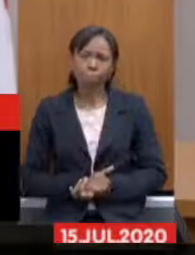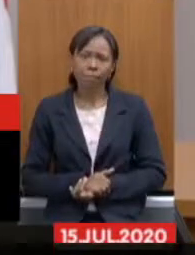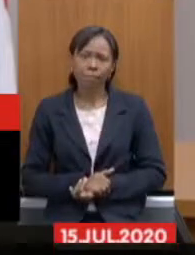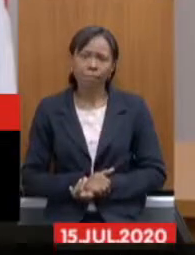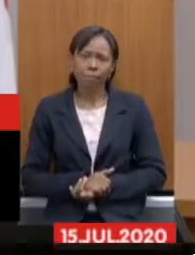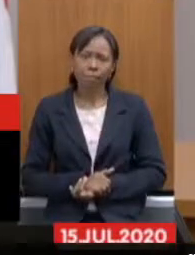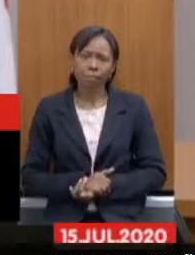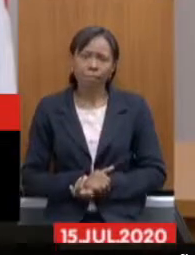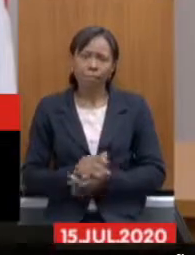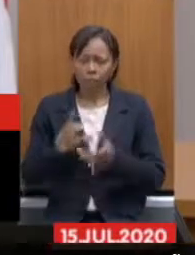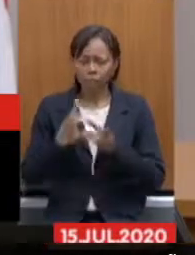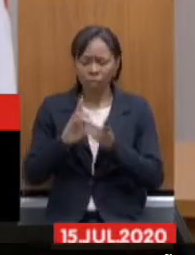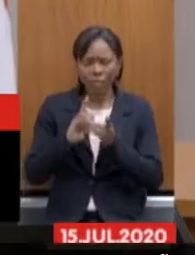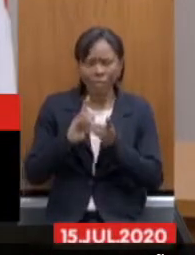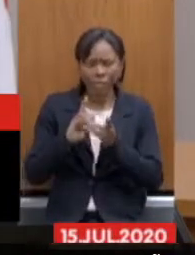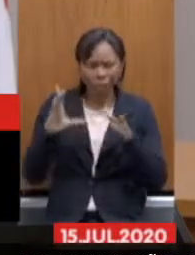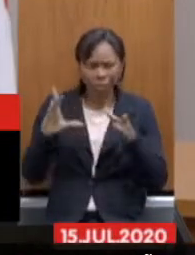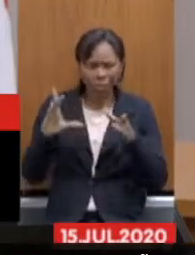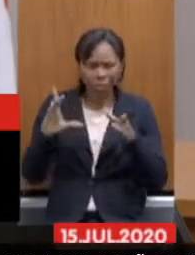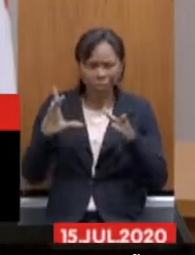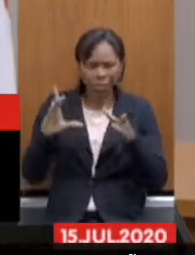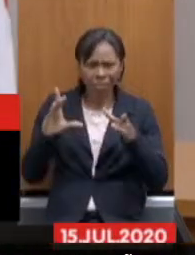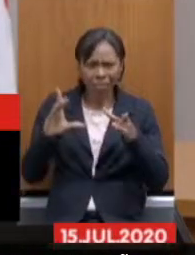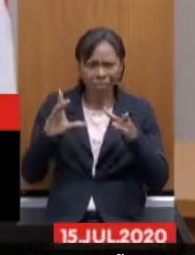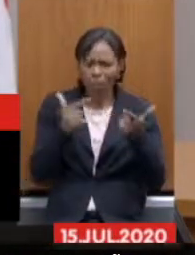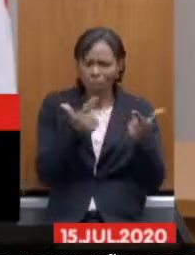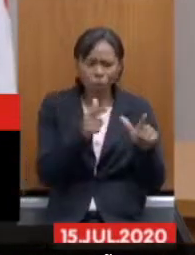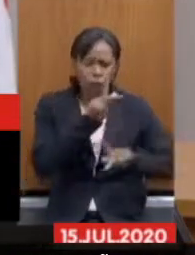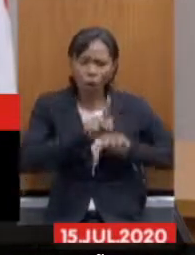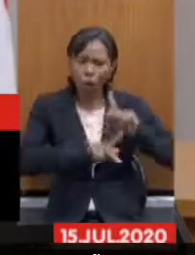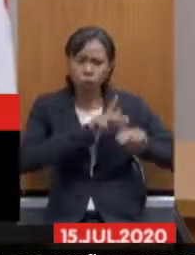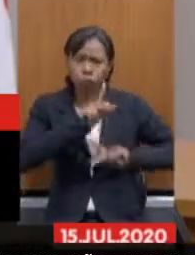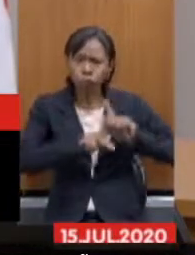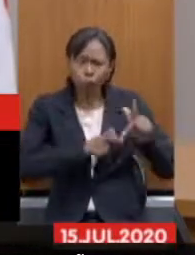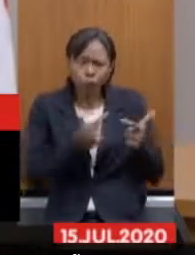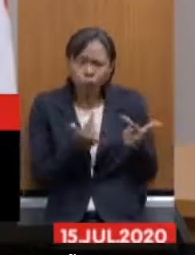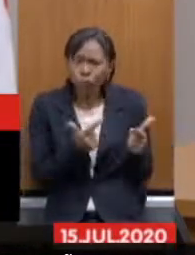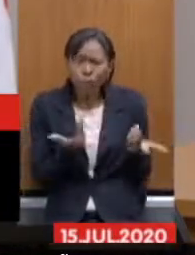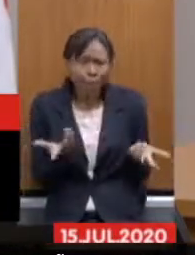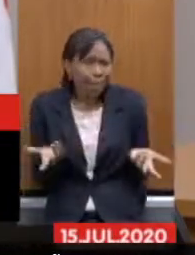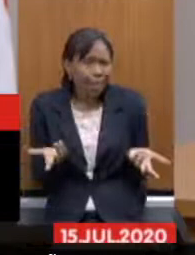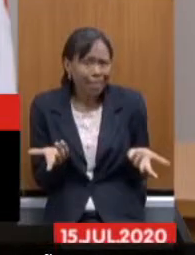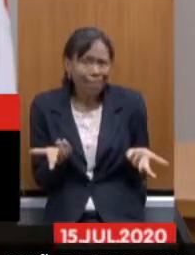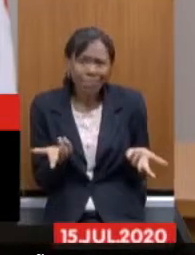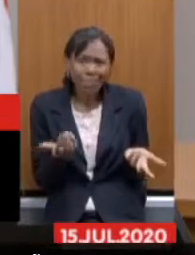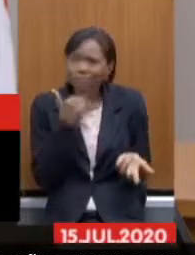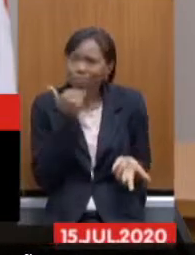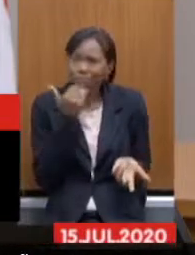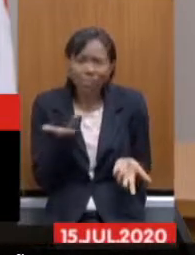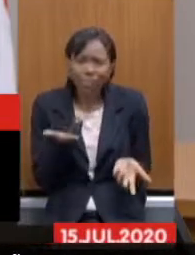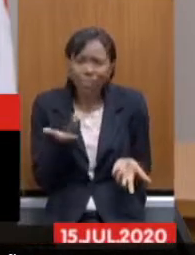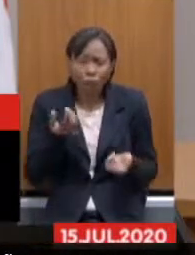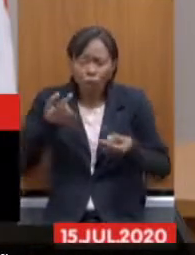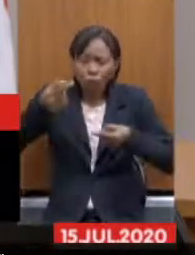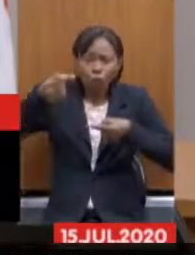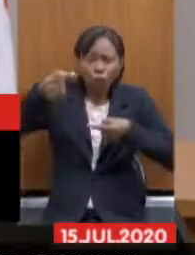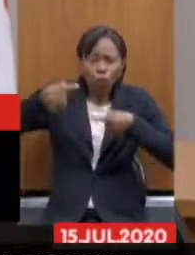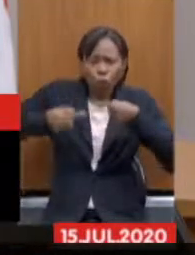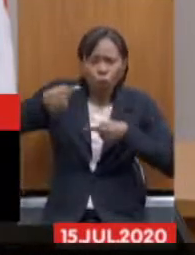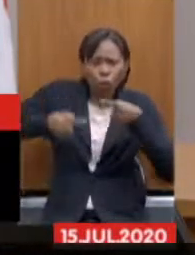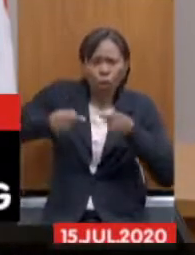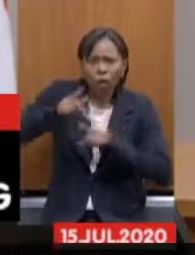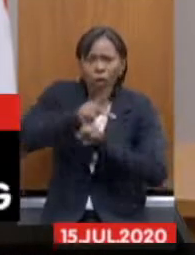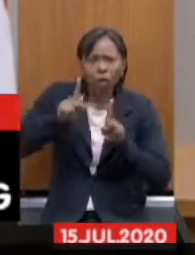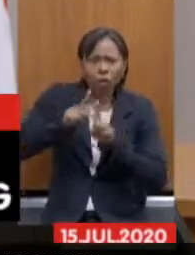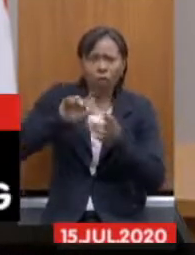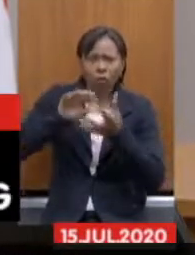a democracia não se faça em povo não é justo discutir uma reforma previdenciária